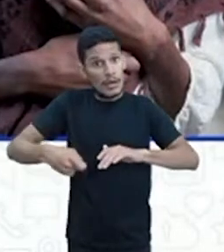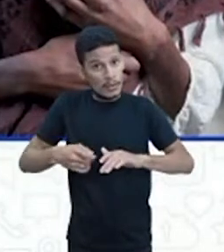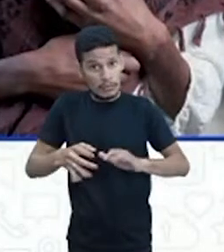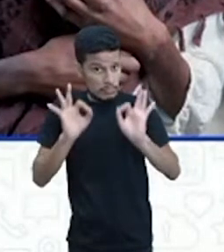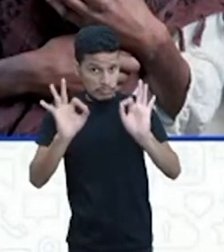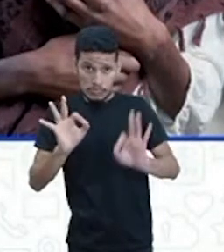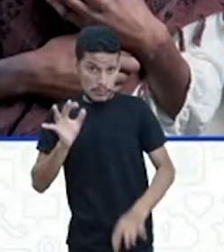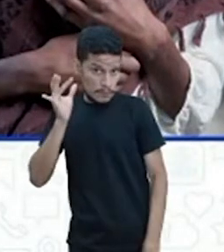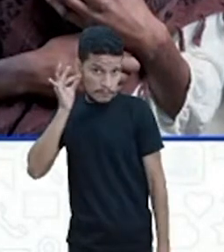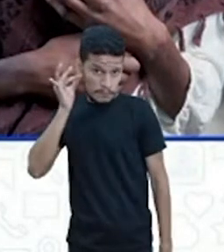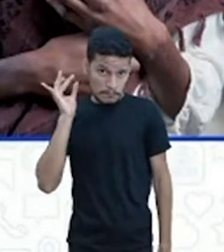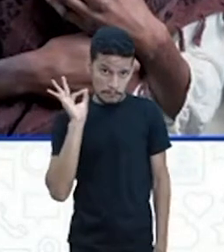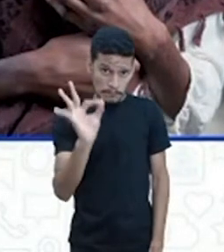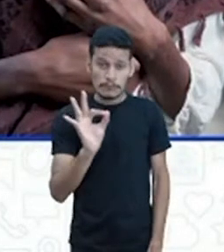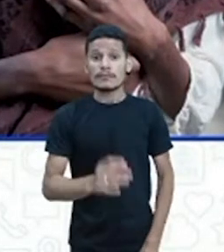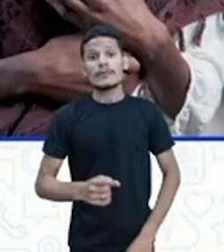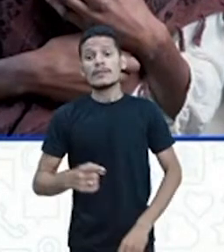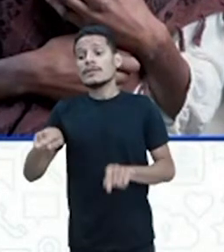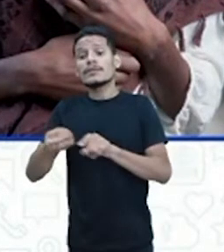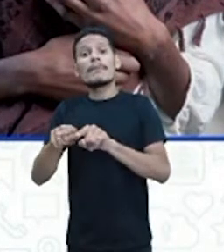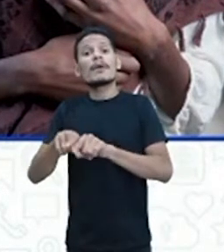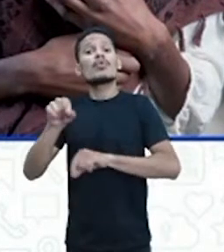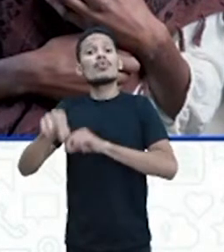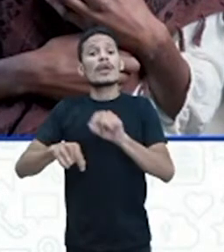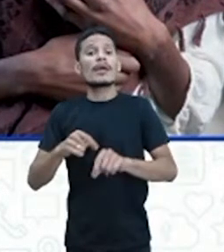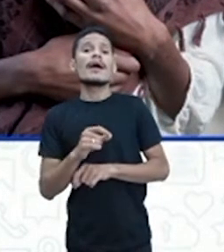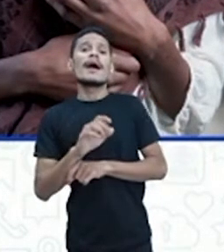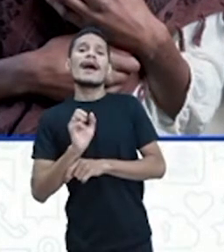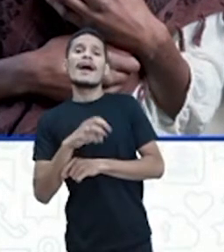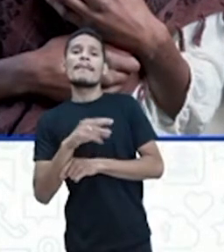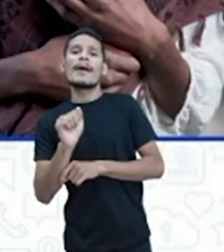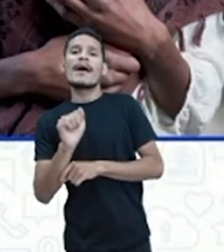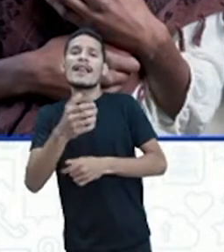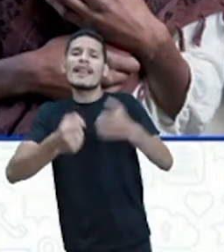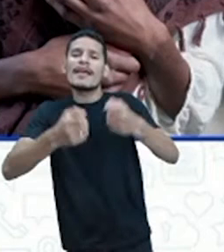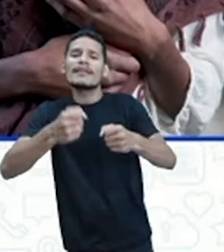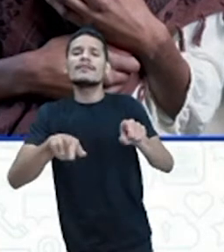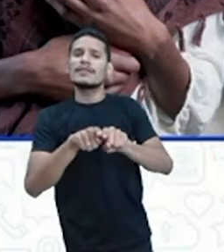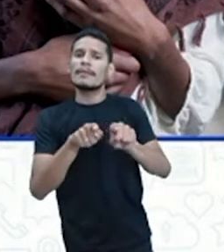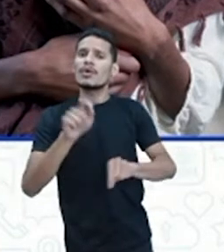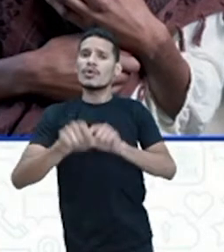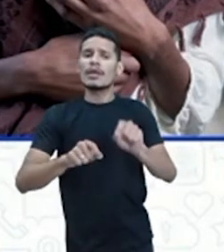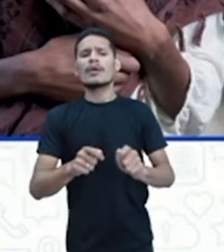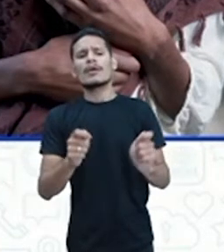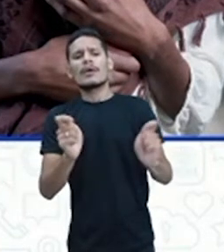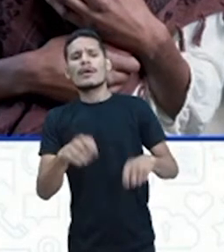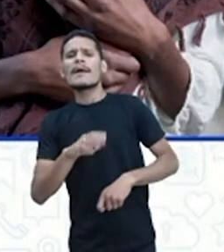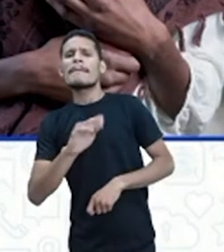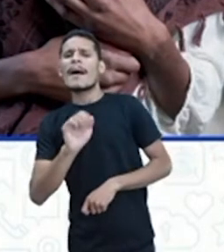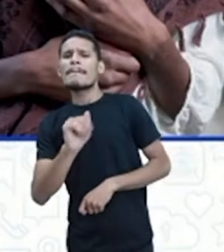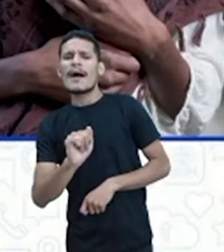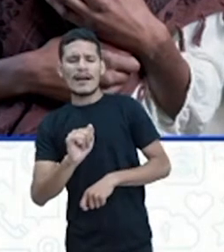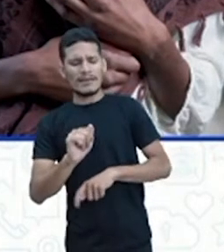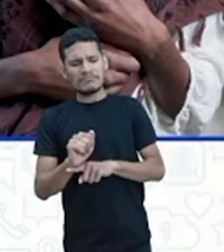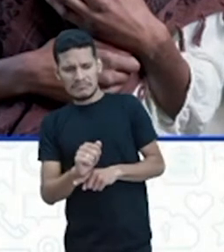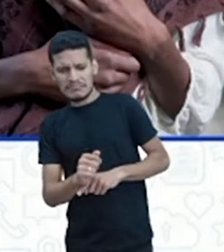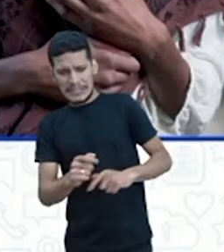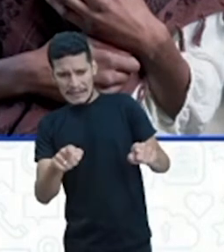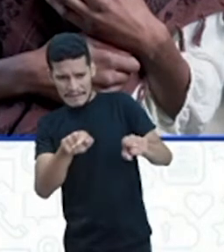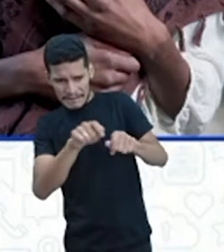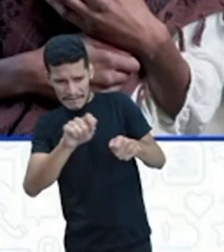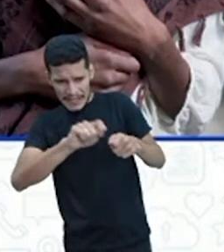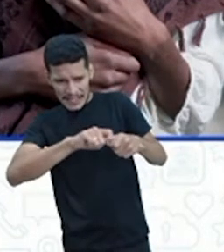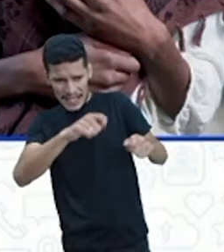Não raro, ela atua como ama de leite e babá das crianças da família, além de realizar todos os afazeres domésticos. A